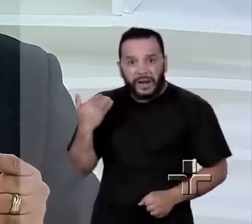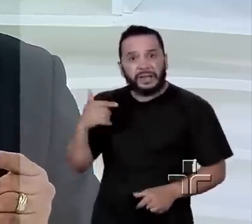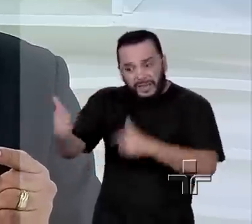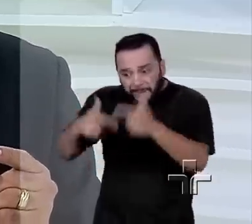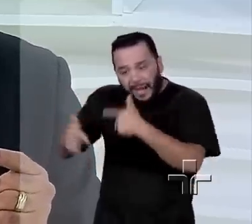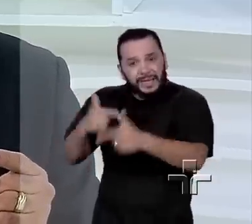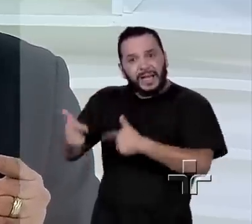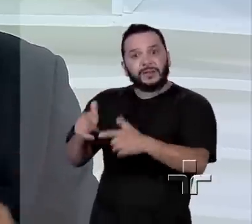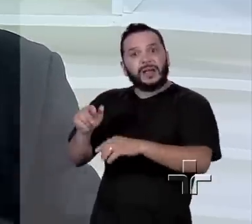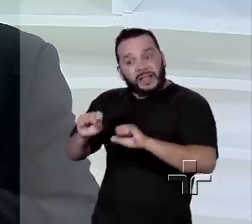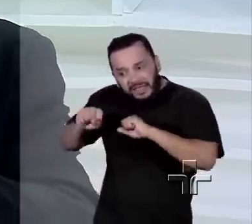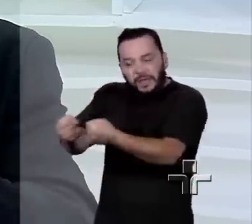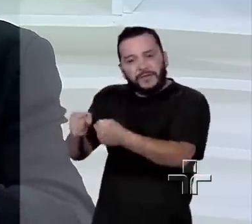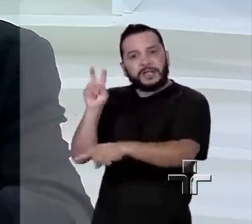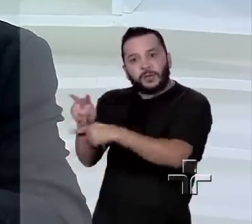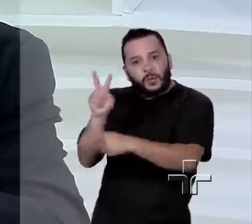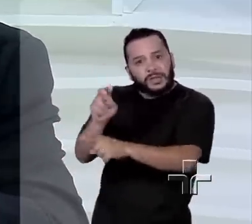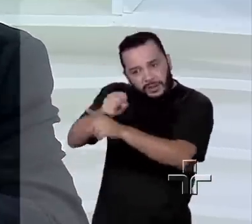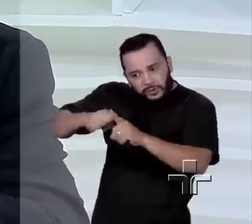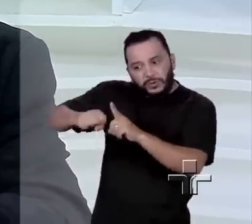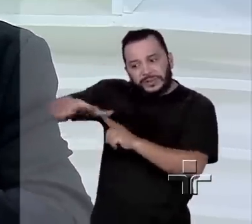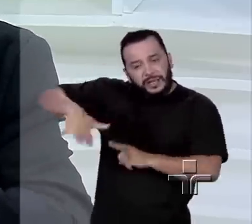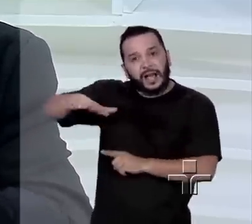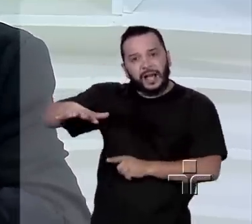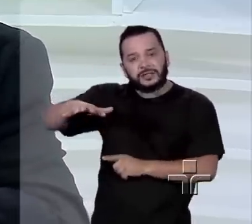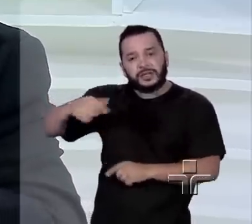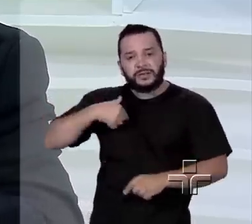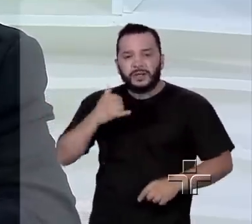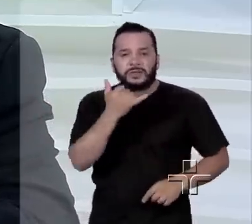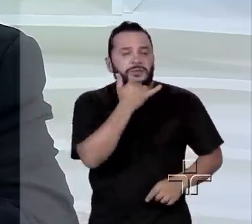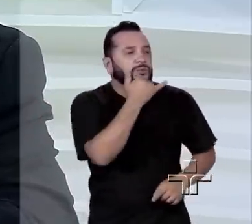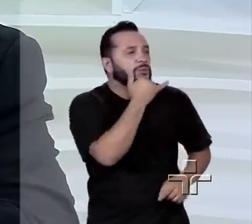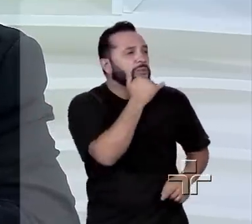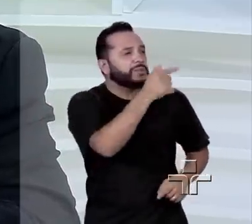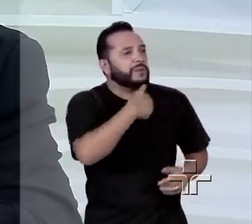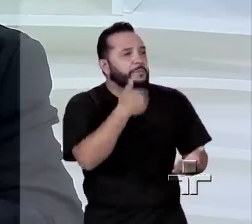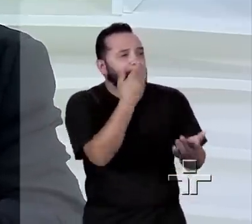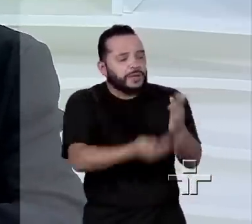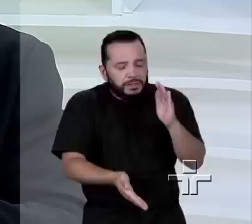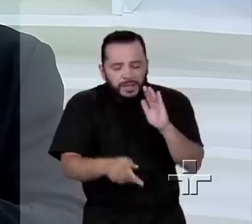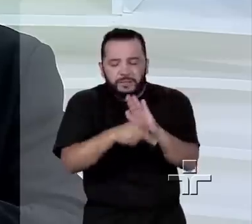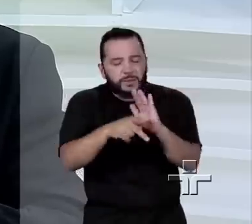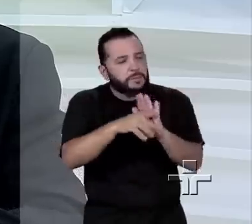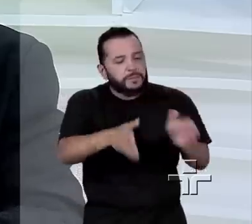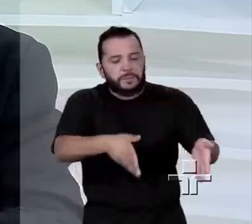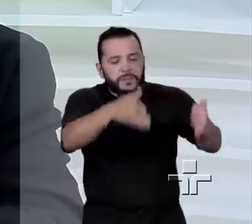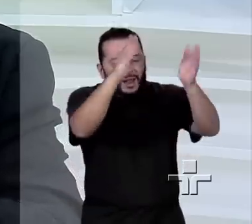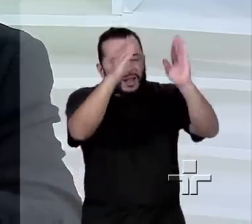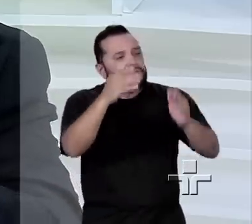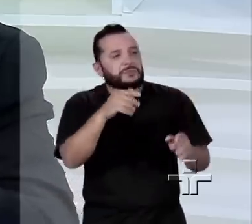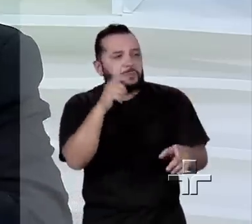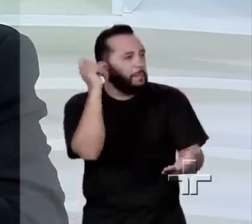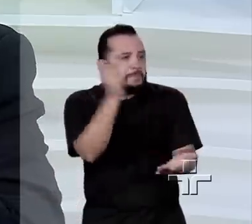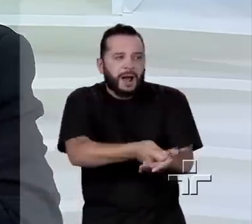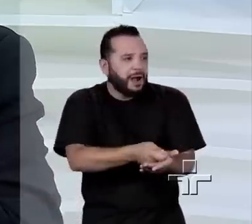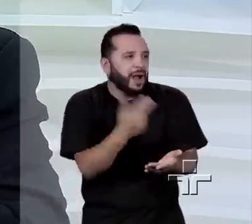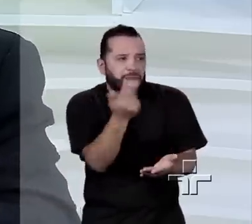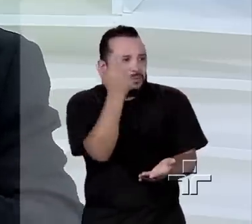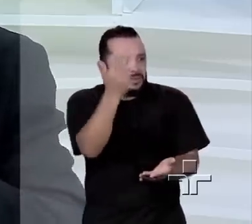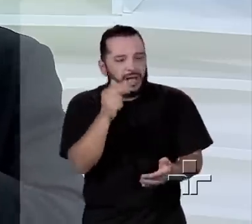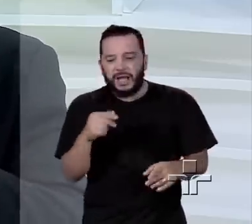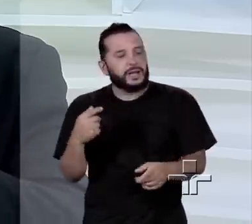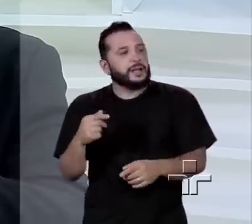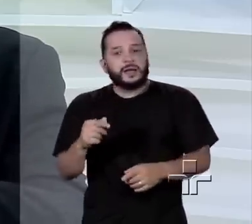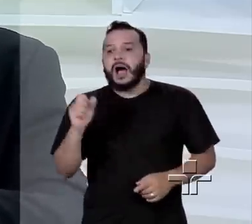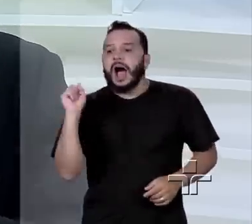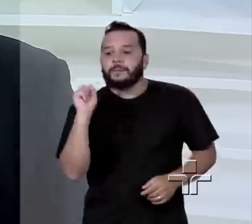diz para uma atividade dessa, diz para a viúva, agora você vai perder o teu apartamento porque não vai ter a pensão dele,